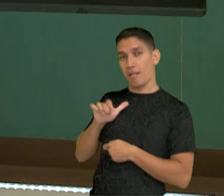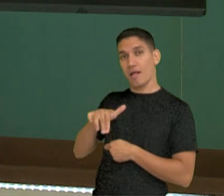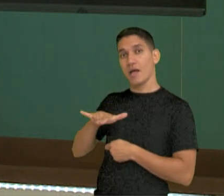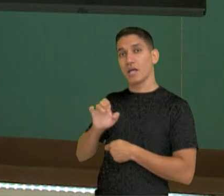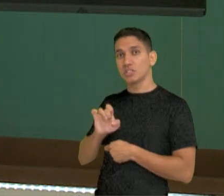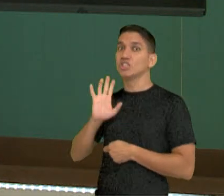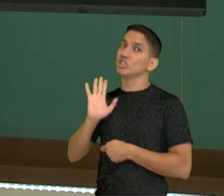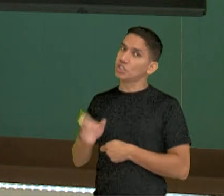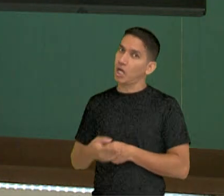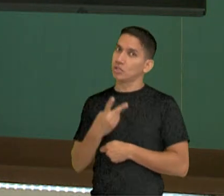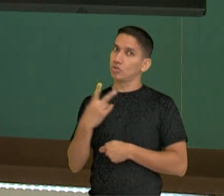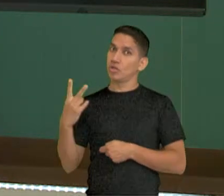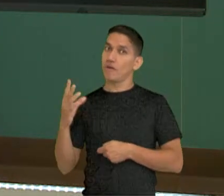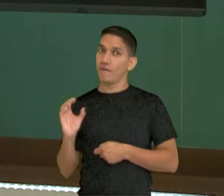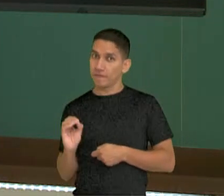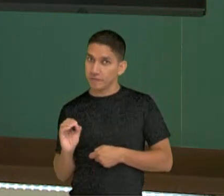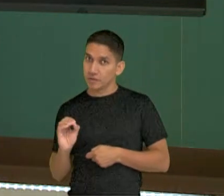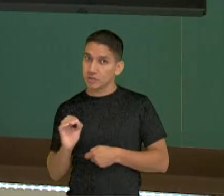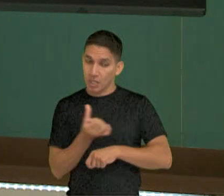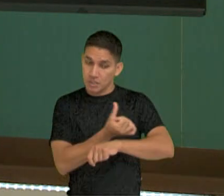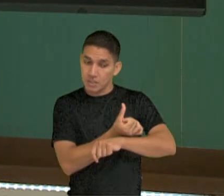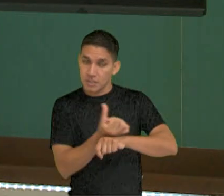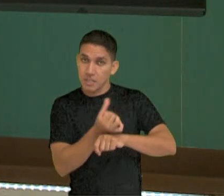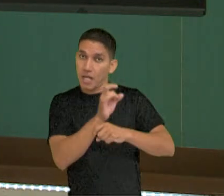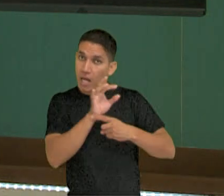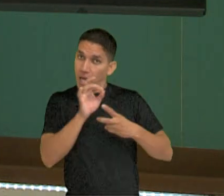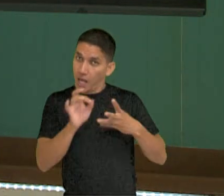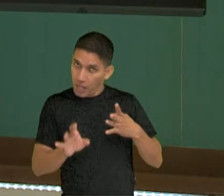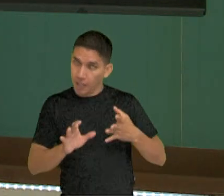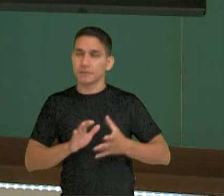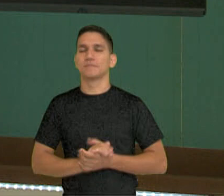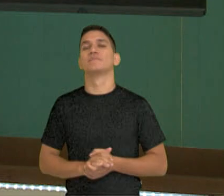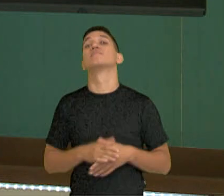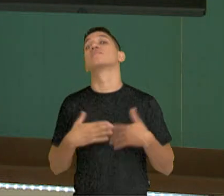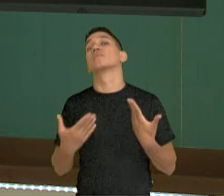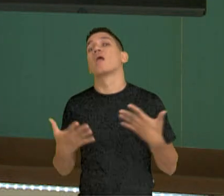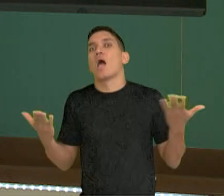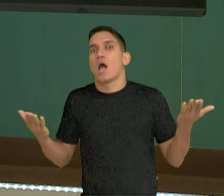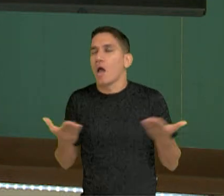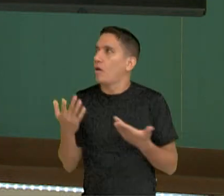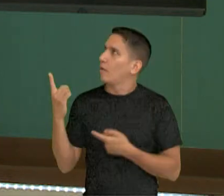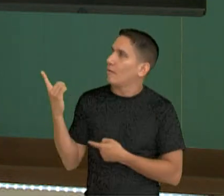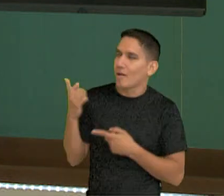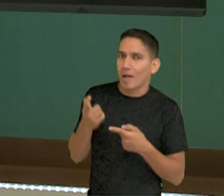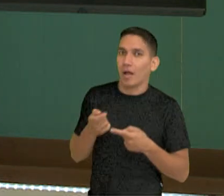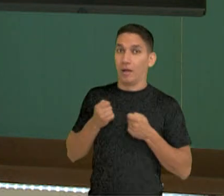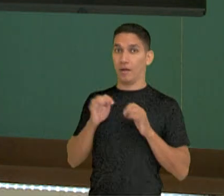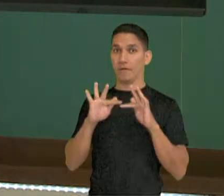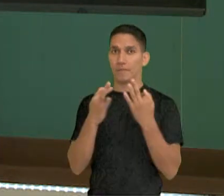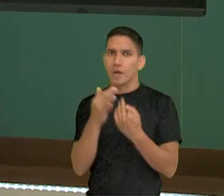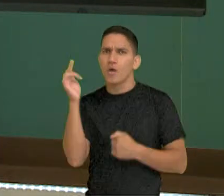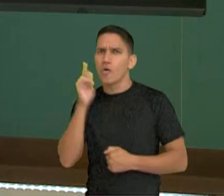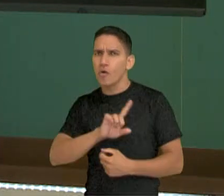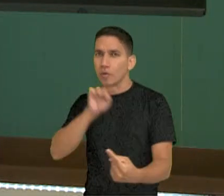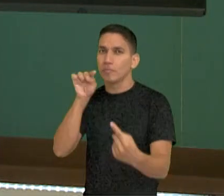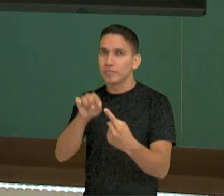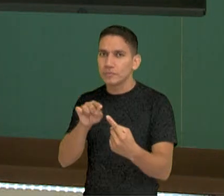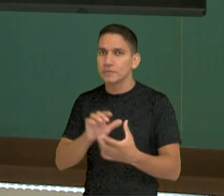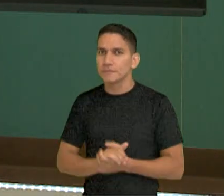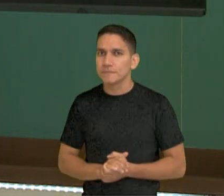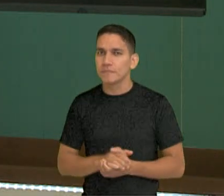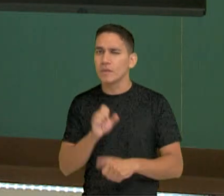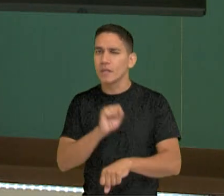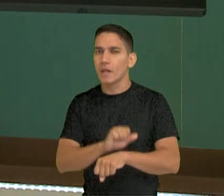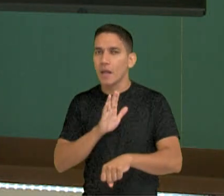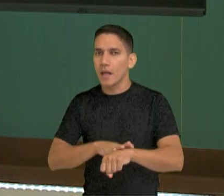foi 220 nos últimos 6 meses, né? Então agora, com essa economia familiar, eles conseguem atingir o objetivo?